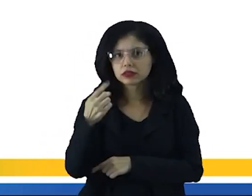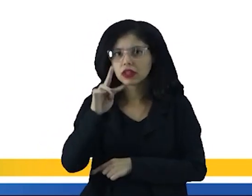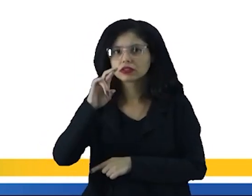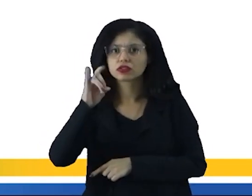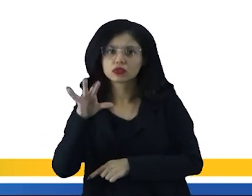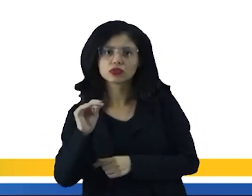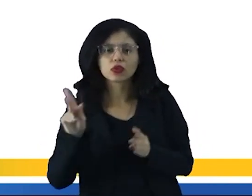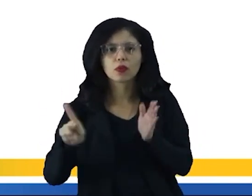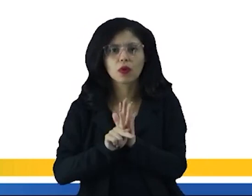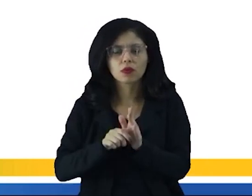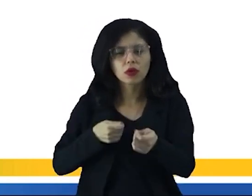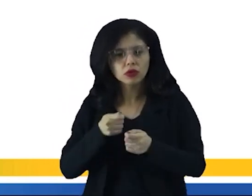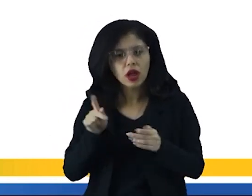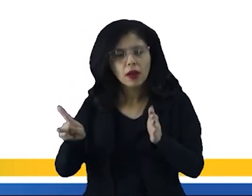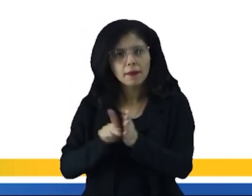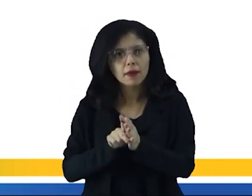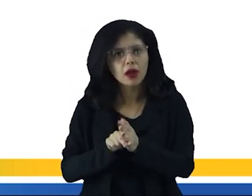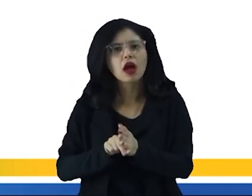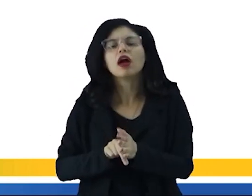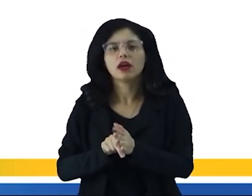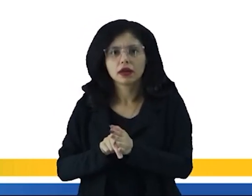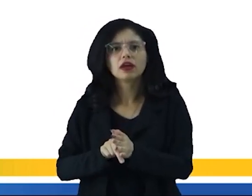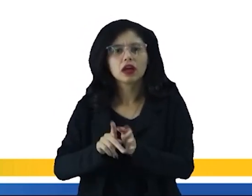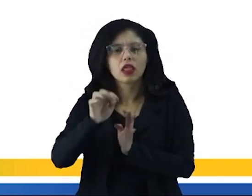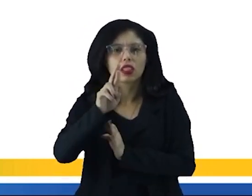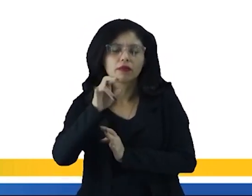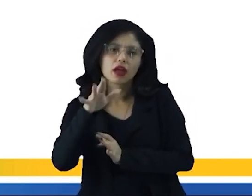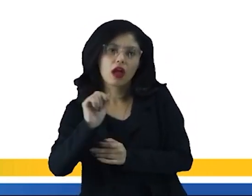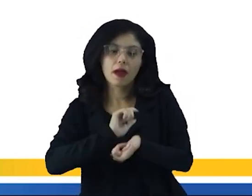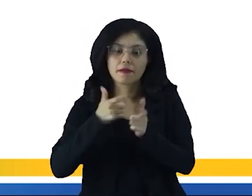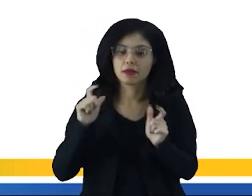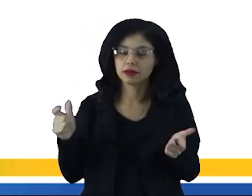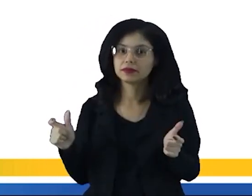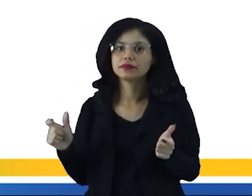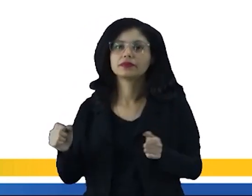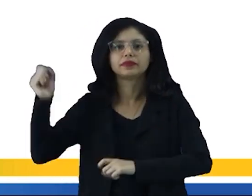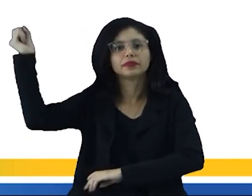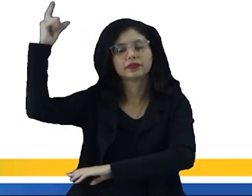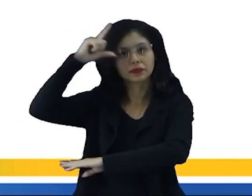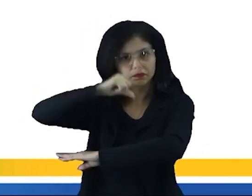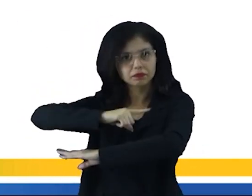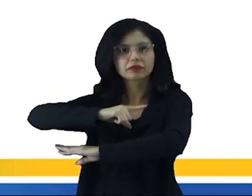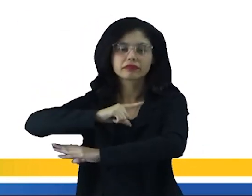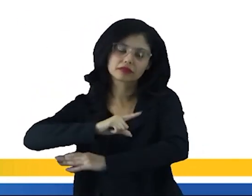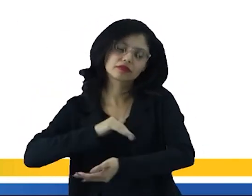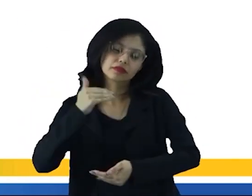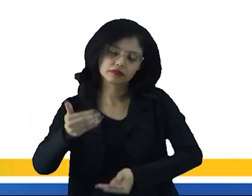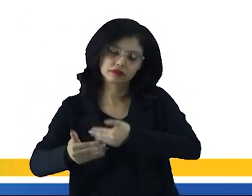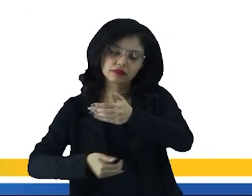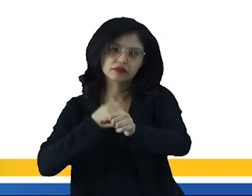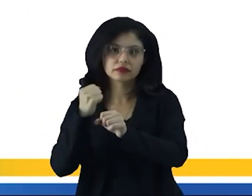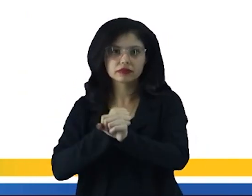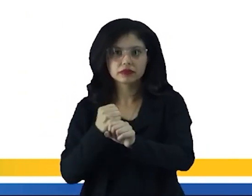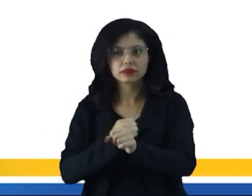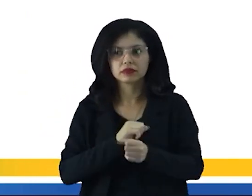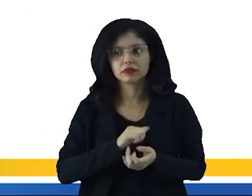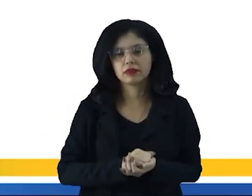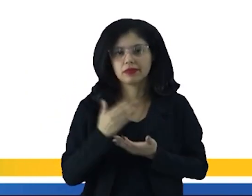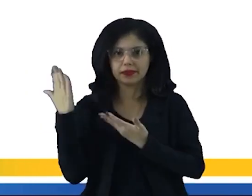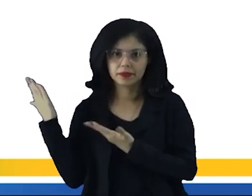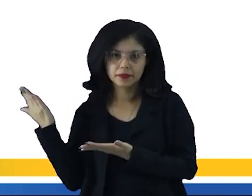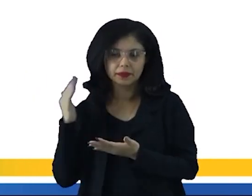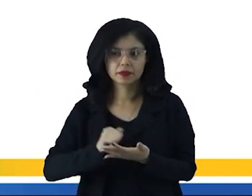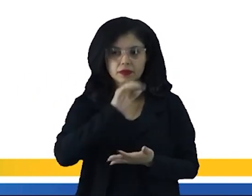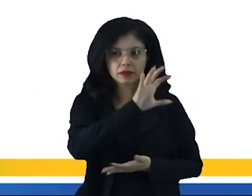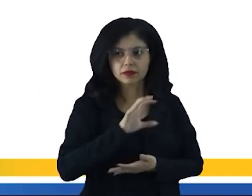sendo um domínio tipicamente tropical, onde há a maior incidência de luz solar ao longo do ano. Vamos ver no mapa então? Olha